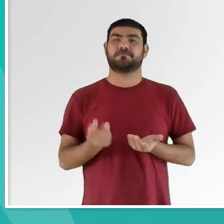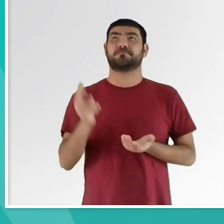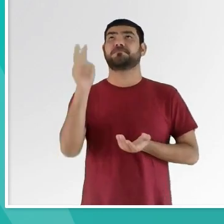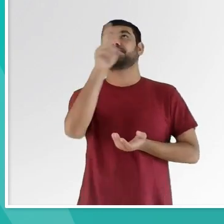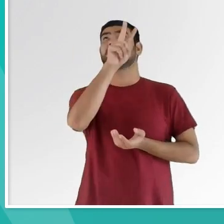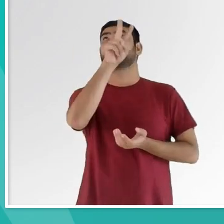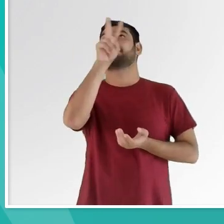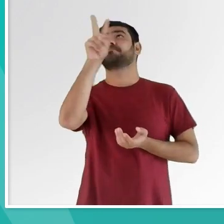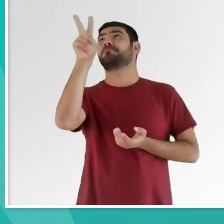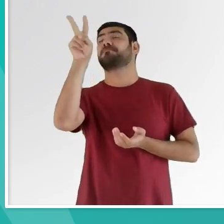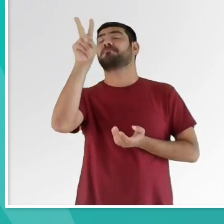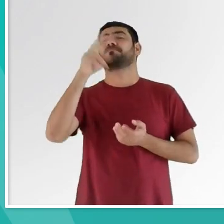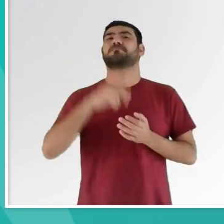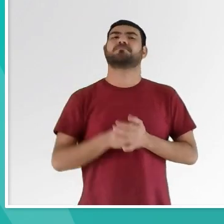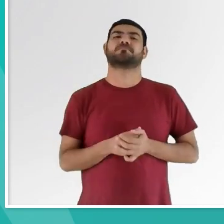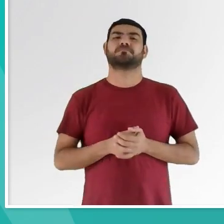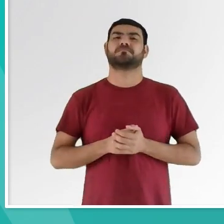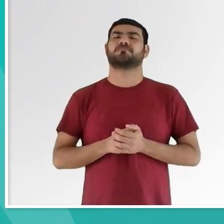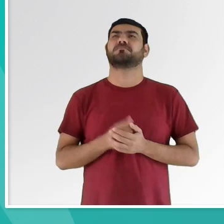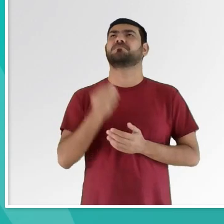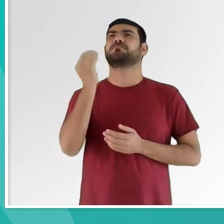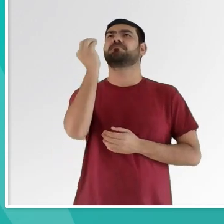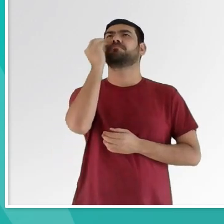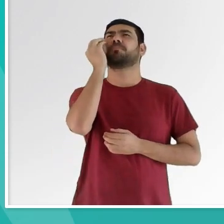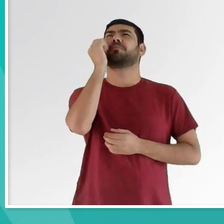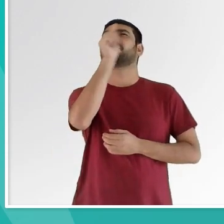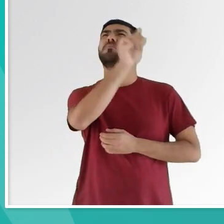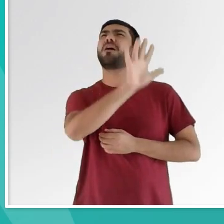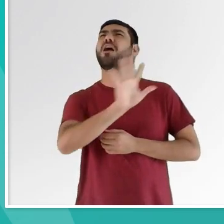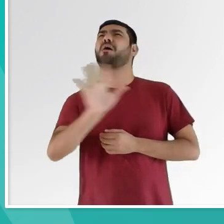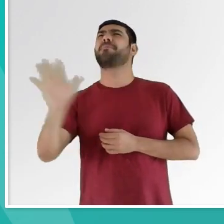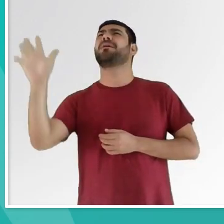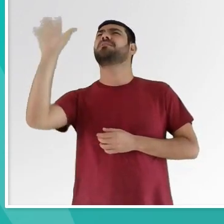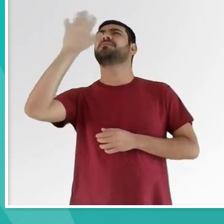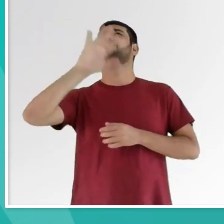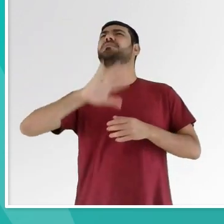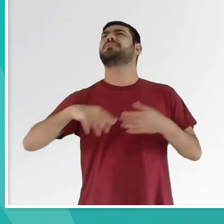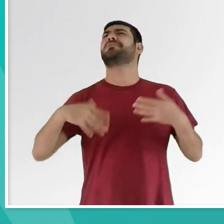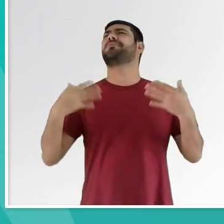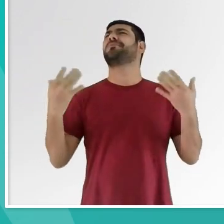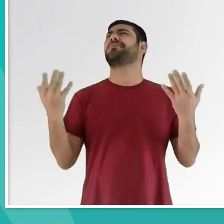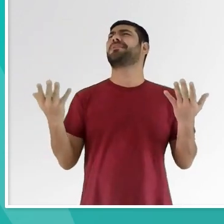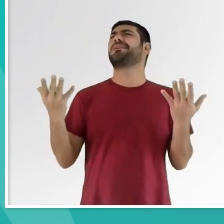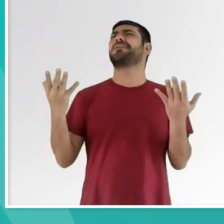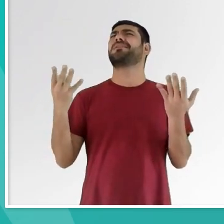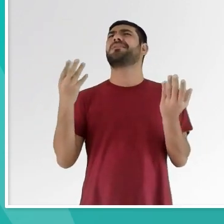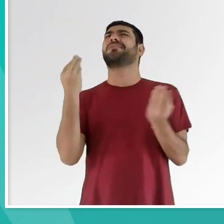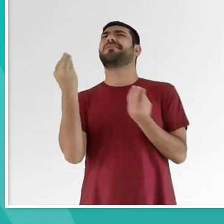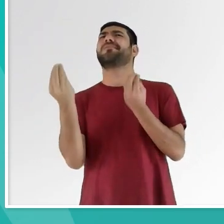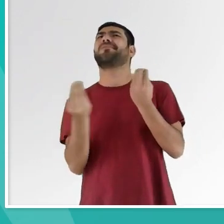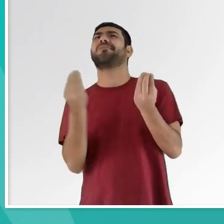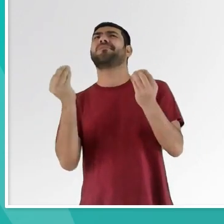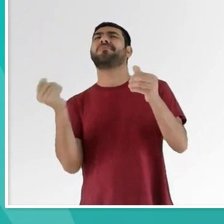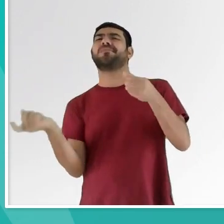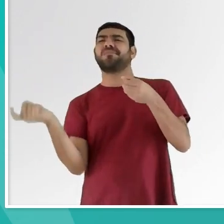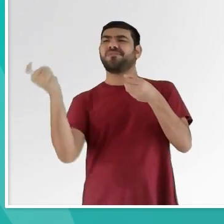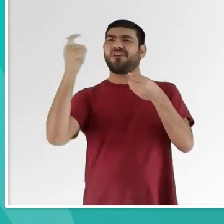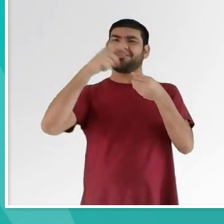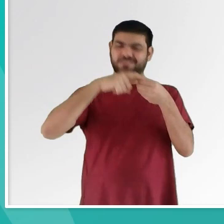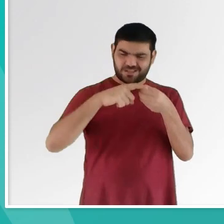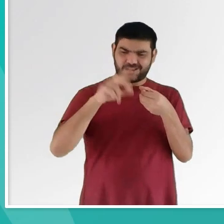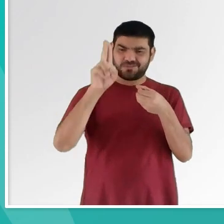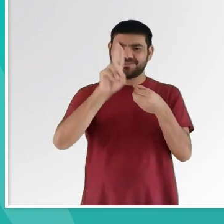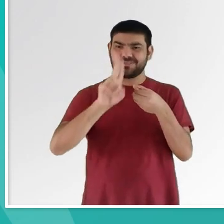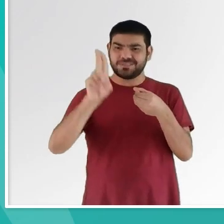diz o seguinte: ao observar as imagens, o que poderia ser feito para torná-las úteis novamente para a